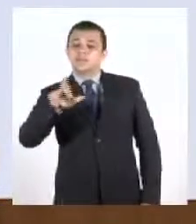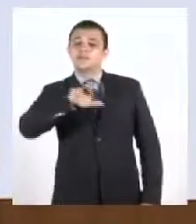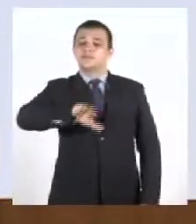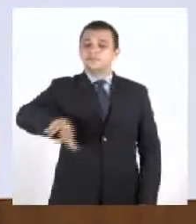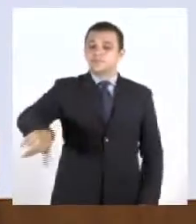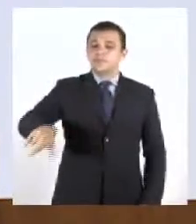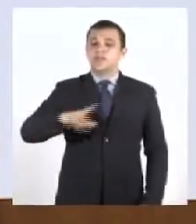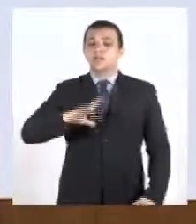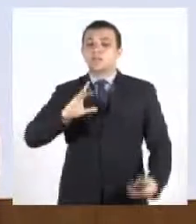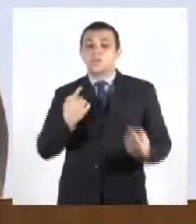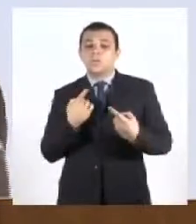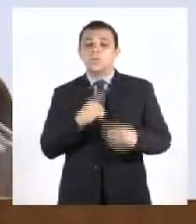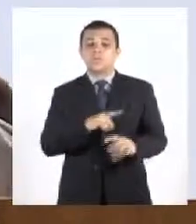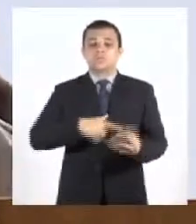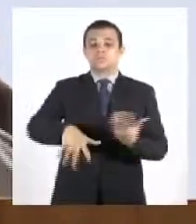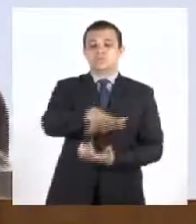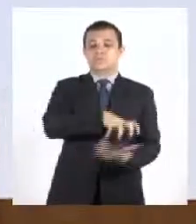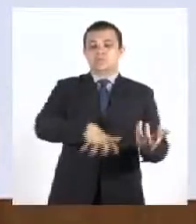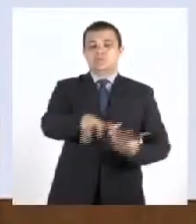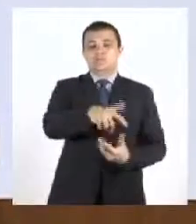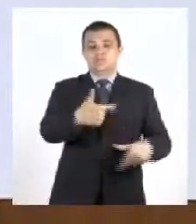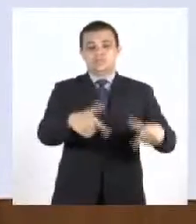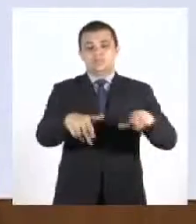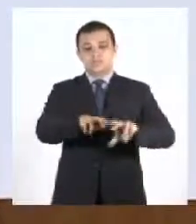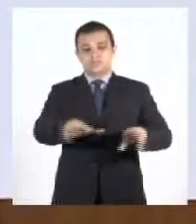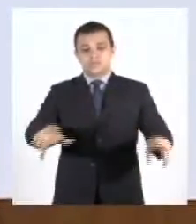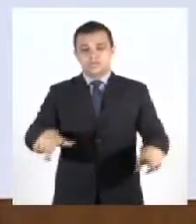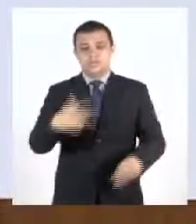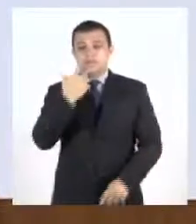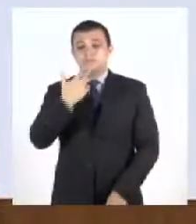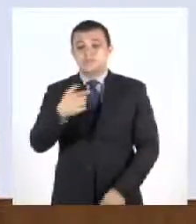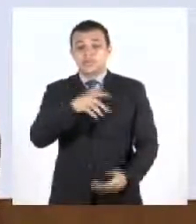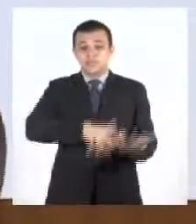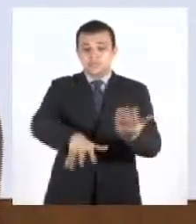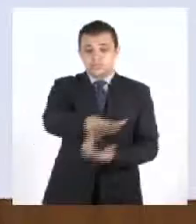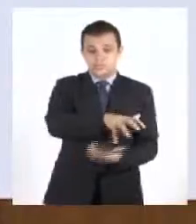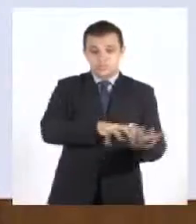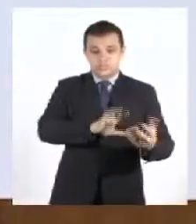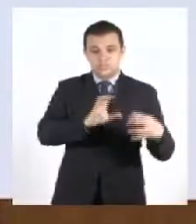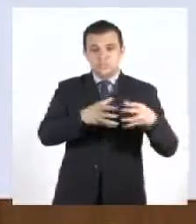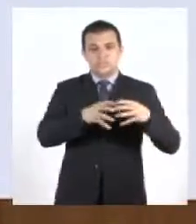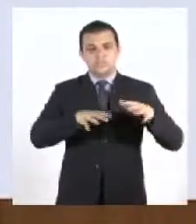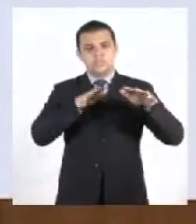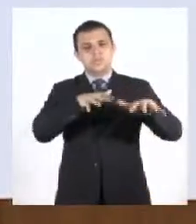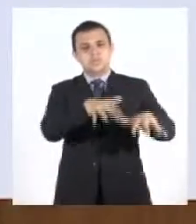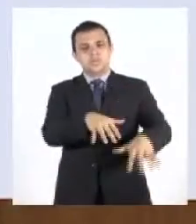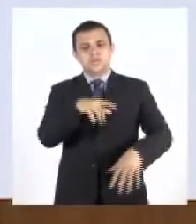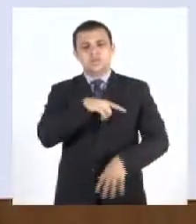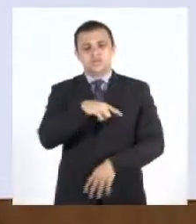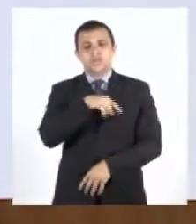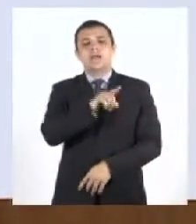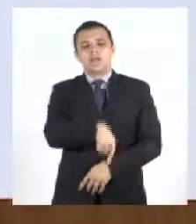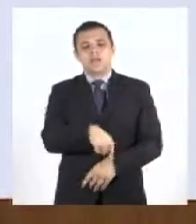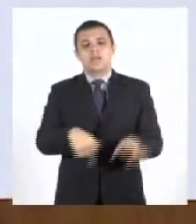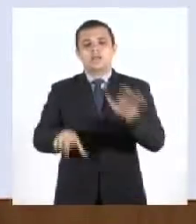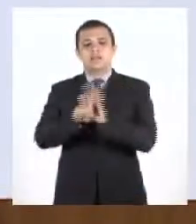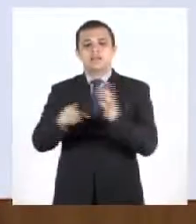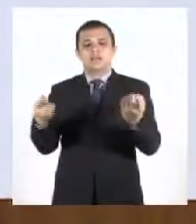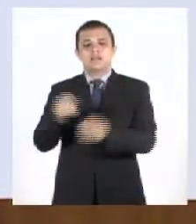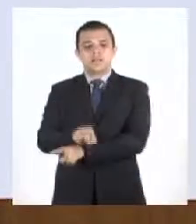liminares que acabam dizendo que os movimentos paredistas, os movimentos grevistas, são